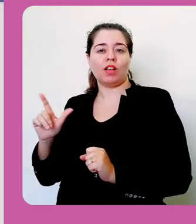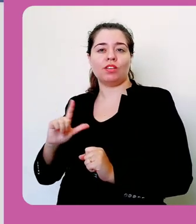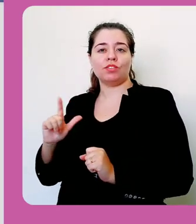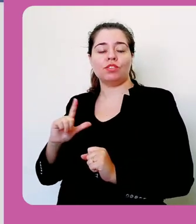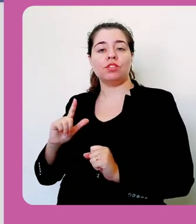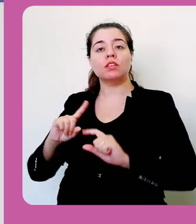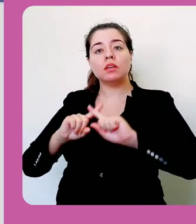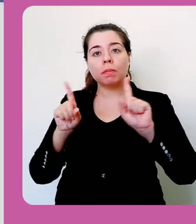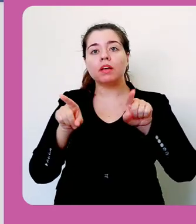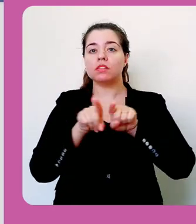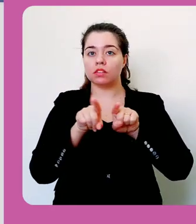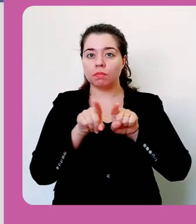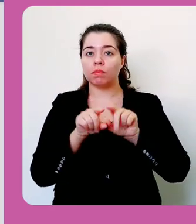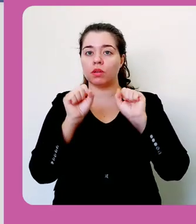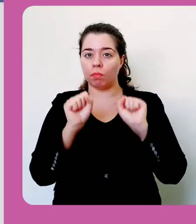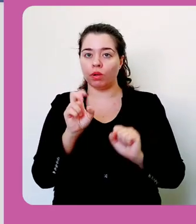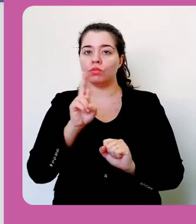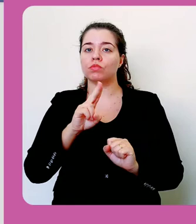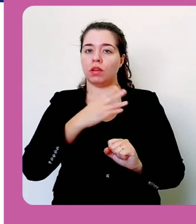Mas não vou fazer isso.